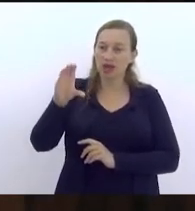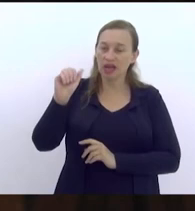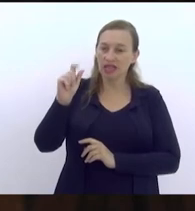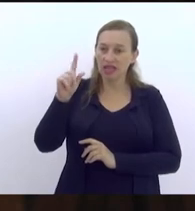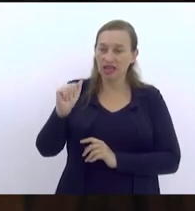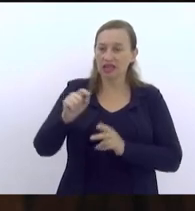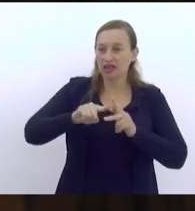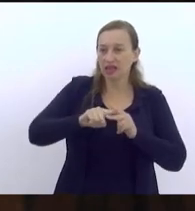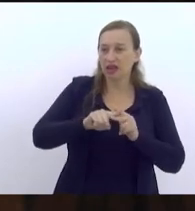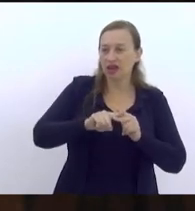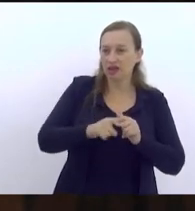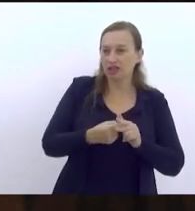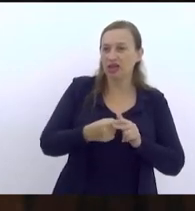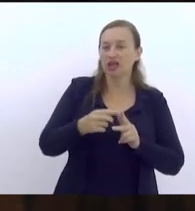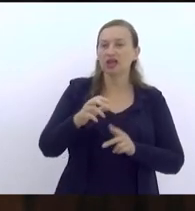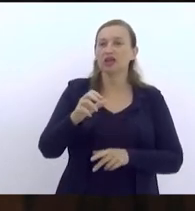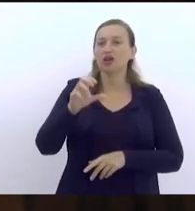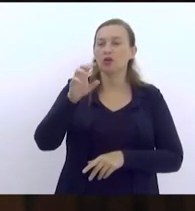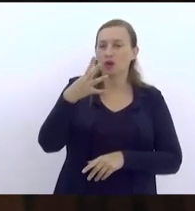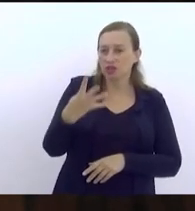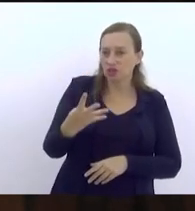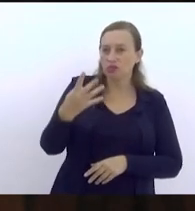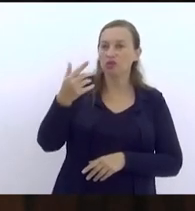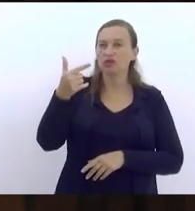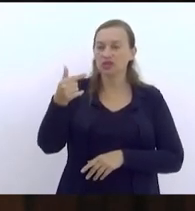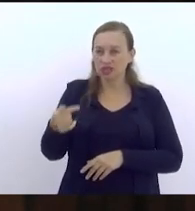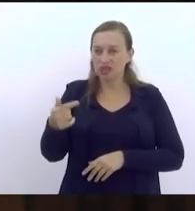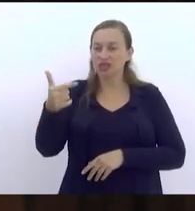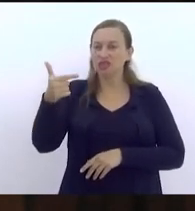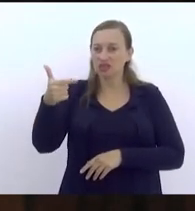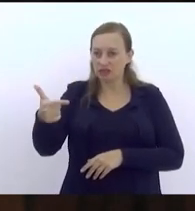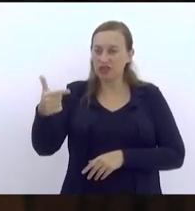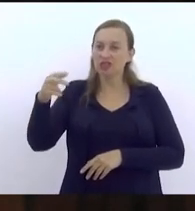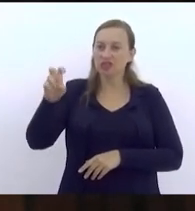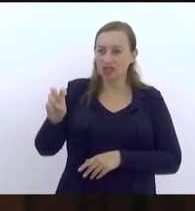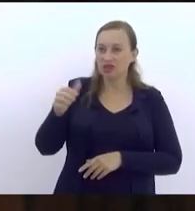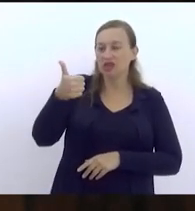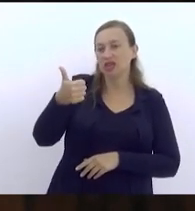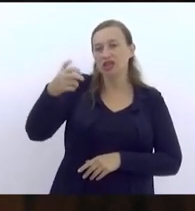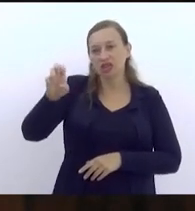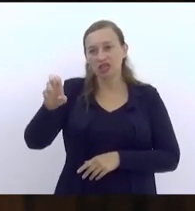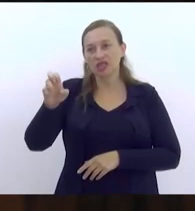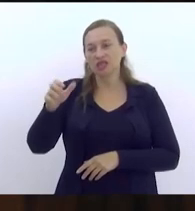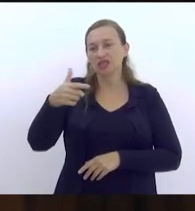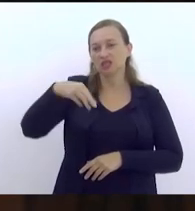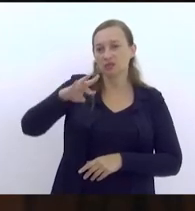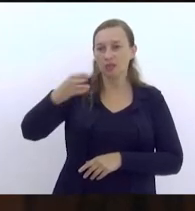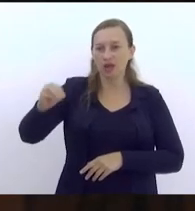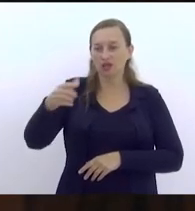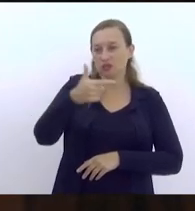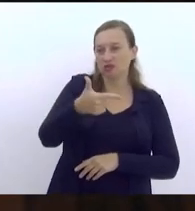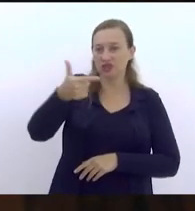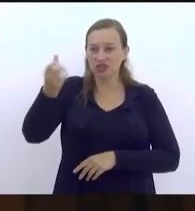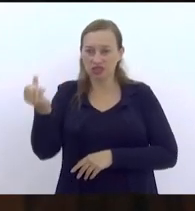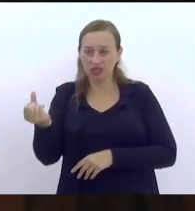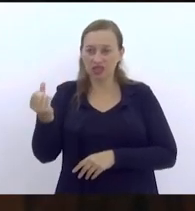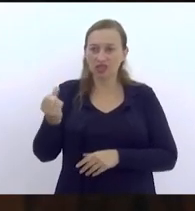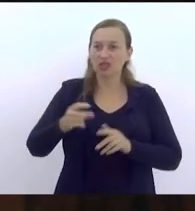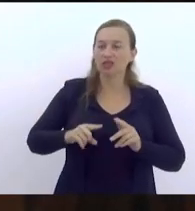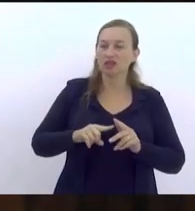lei 4.725, de 15 de março de 2006, para regulamentar a forma